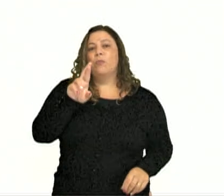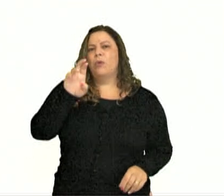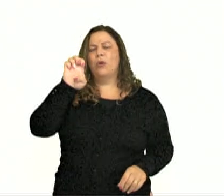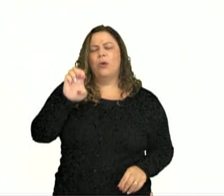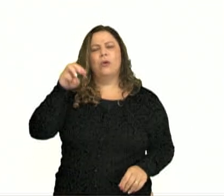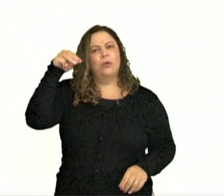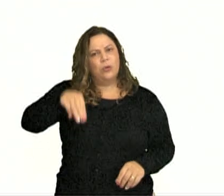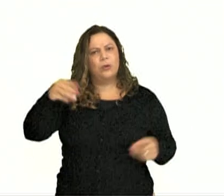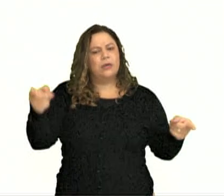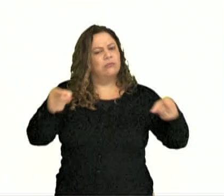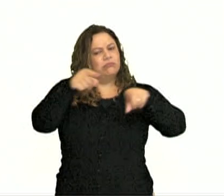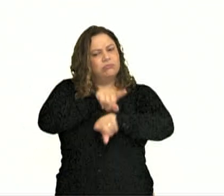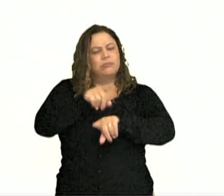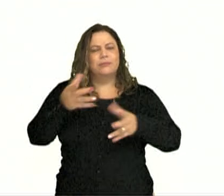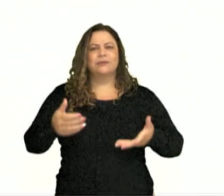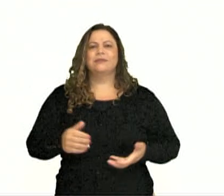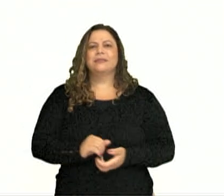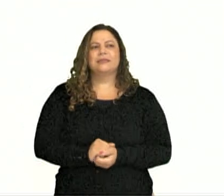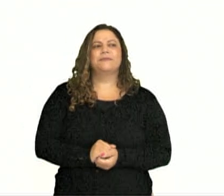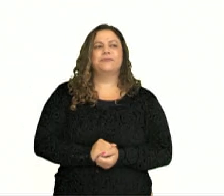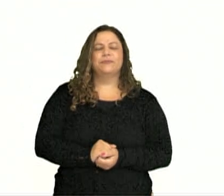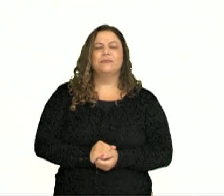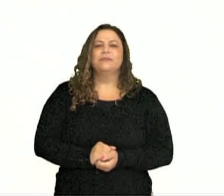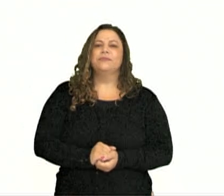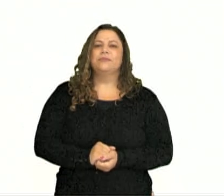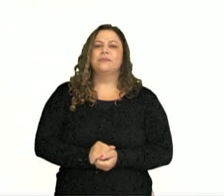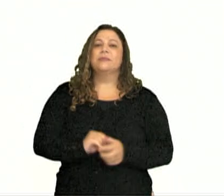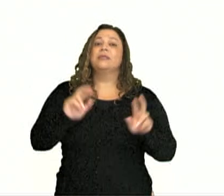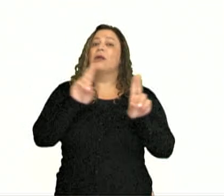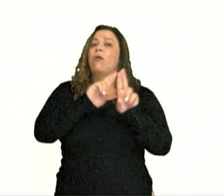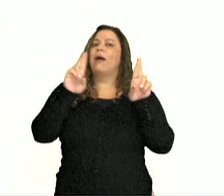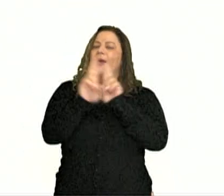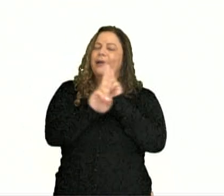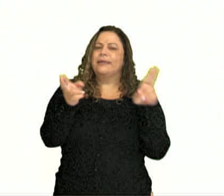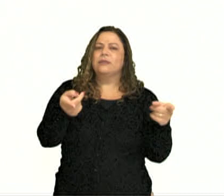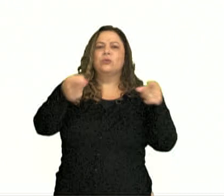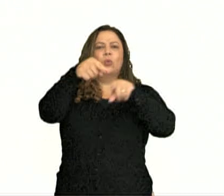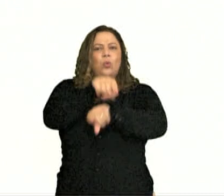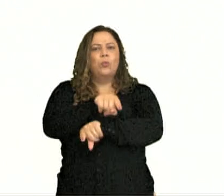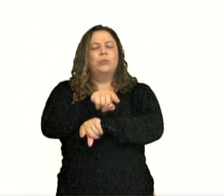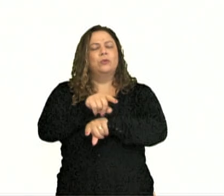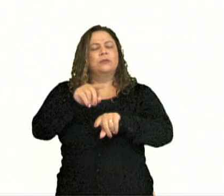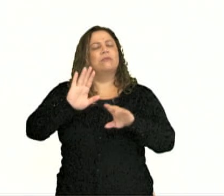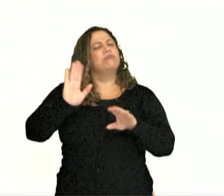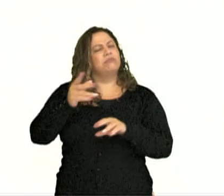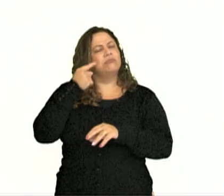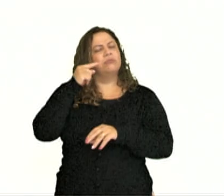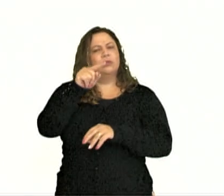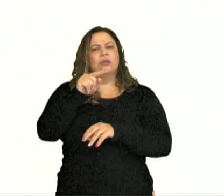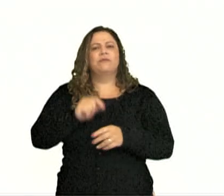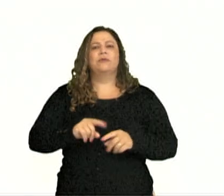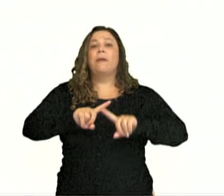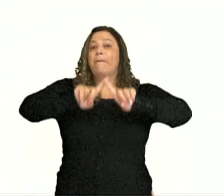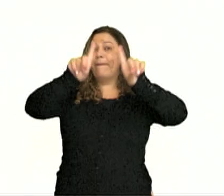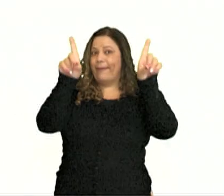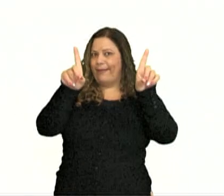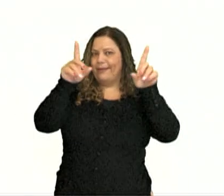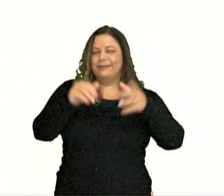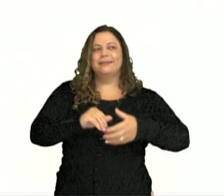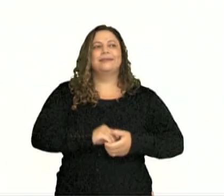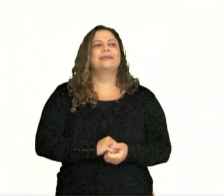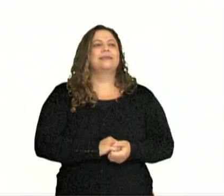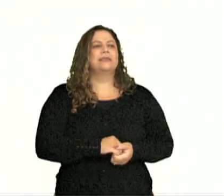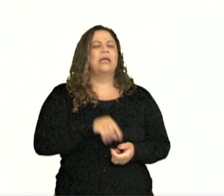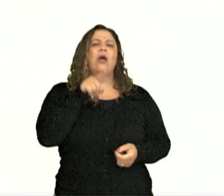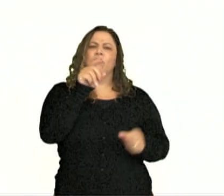de oposição. Então, a relação é de oposição àqueles que já ouviram falar do K-pop. Você pode